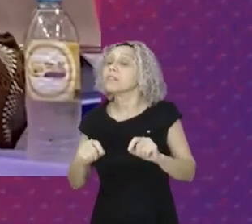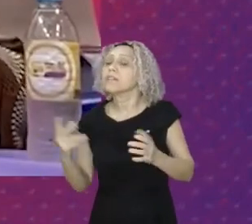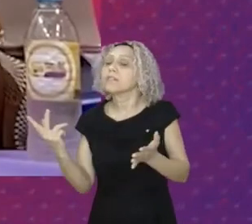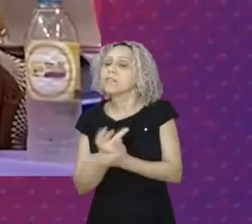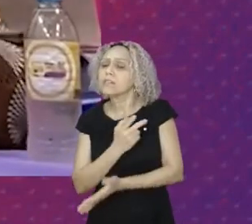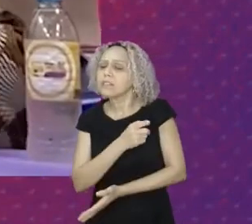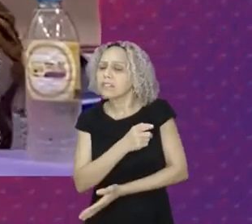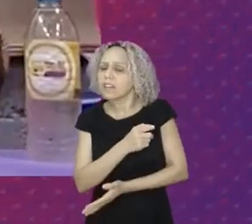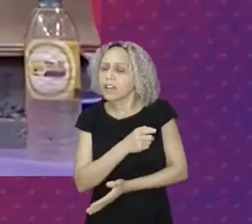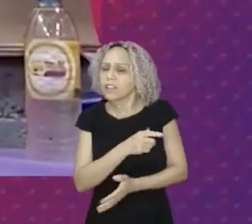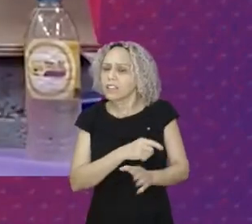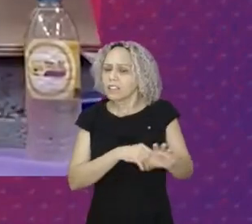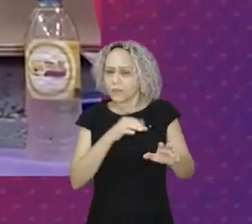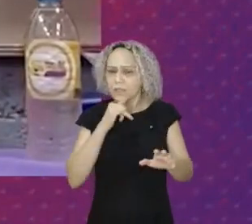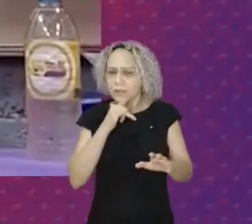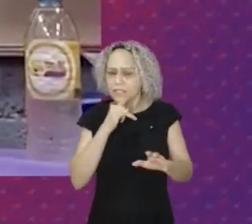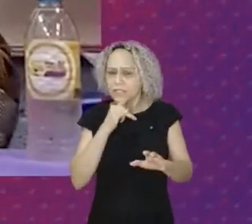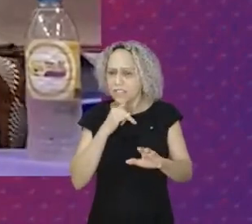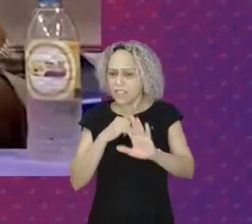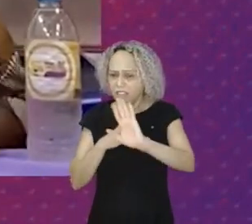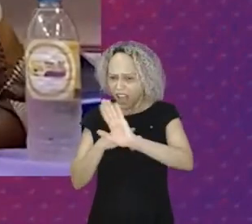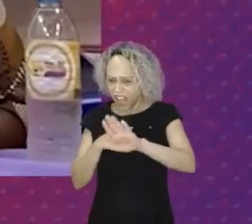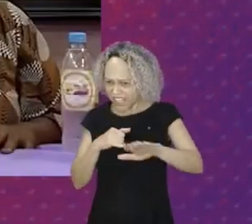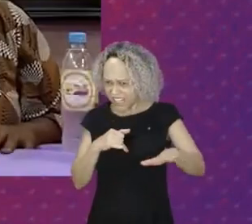ideia nem existia. Era considerado crime.